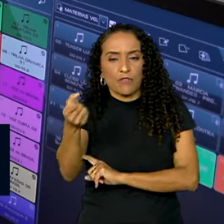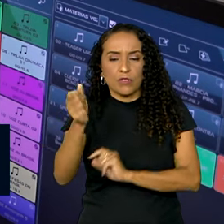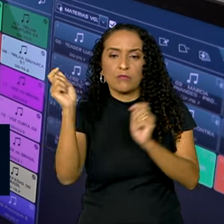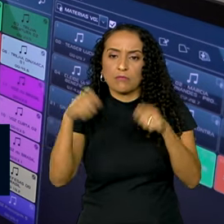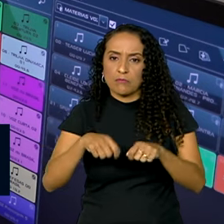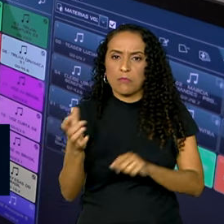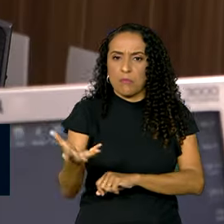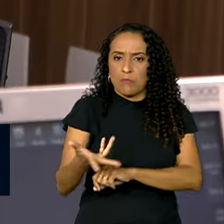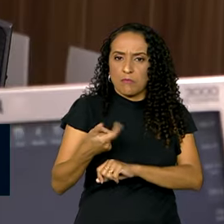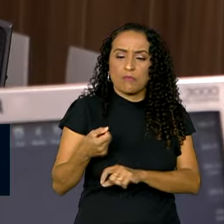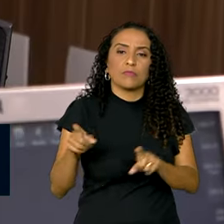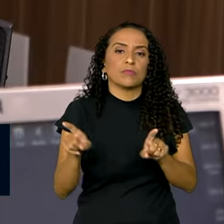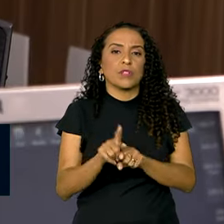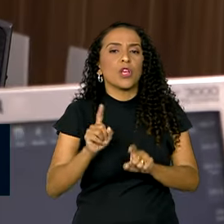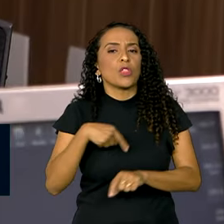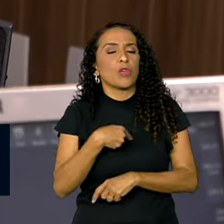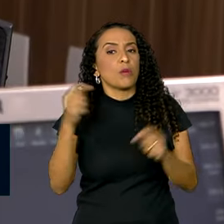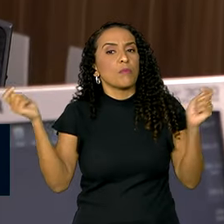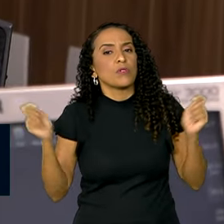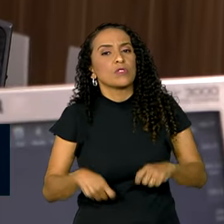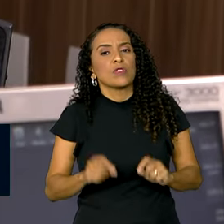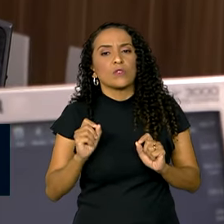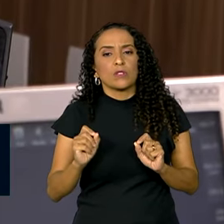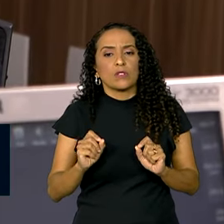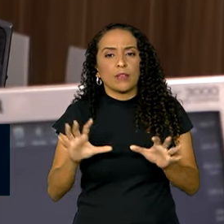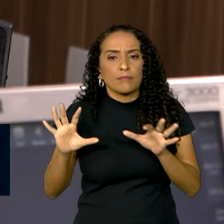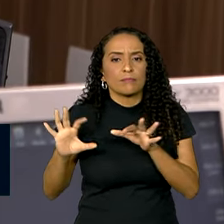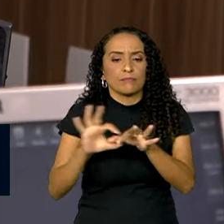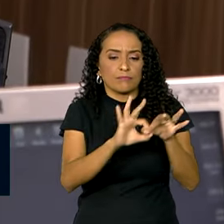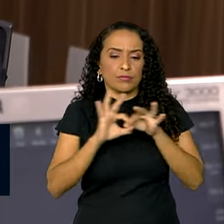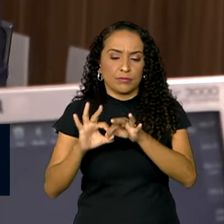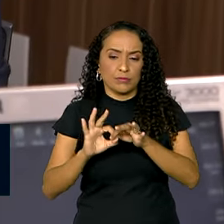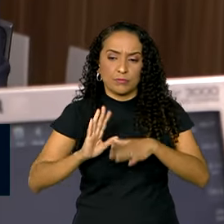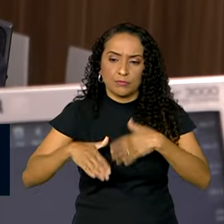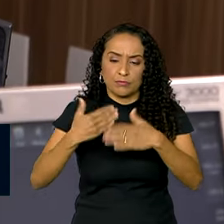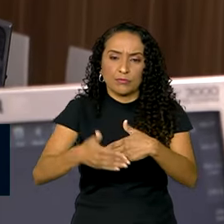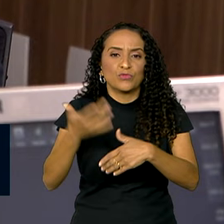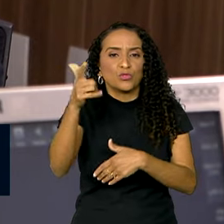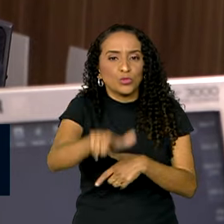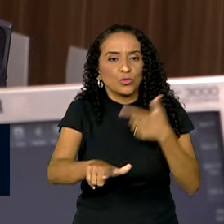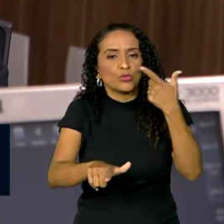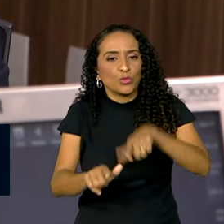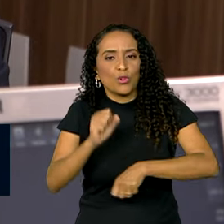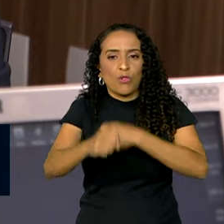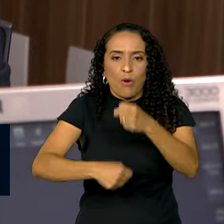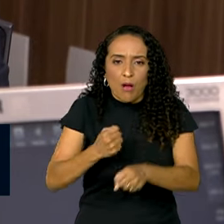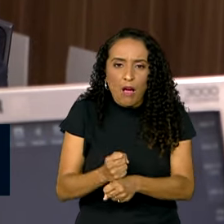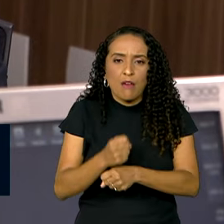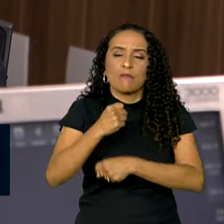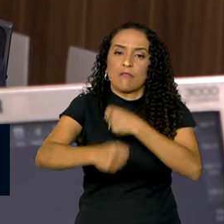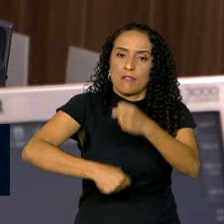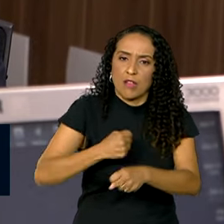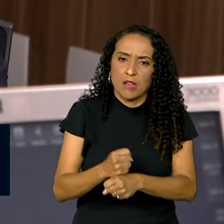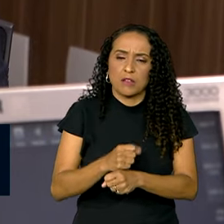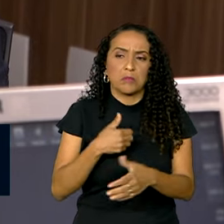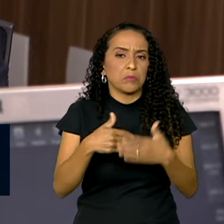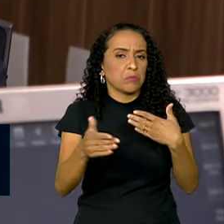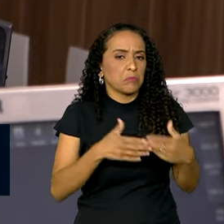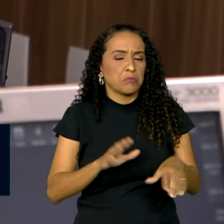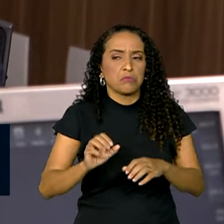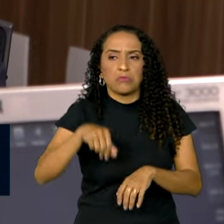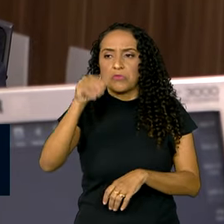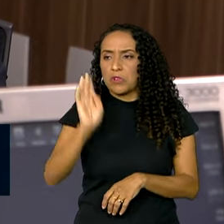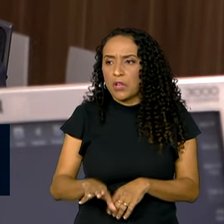muito qualificada que a gente possa então consolidar um processo que se repita anualmente Independente de quem é o